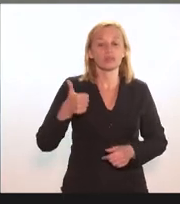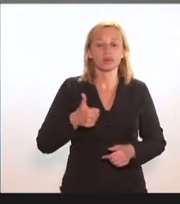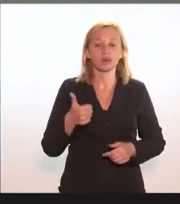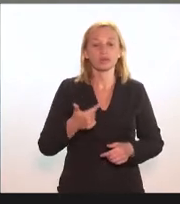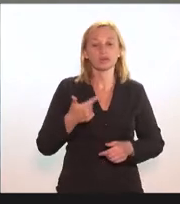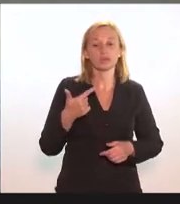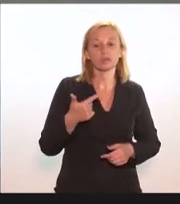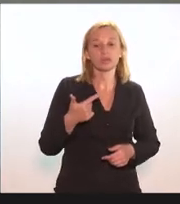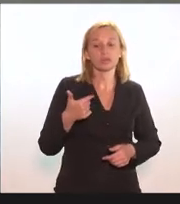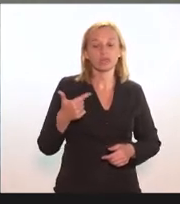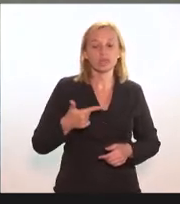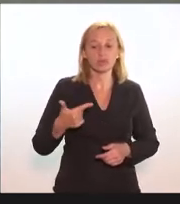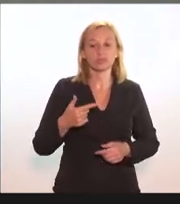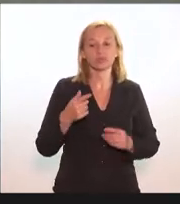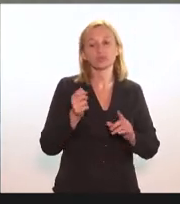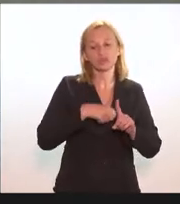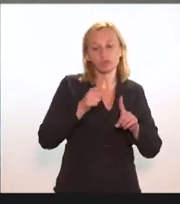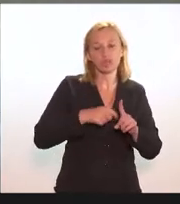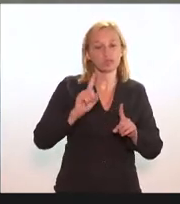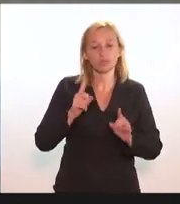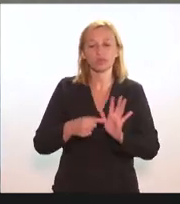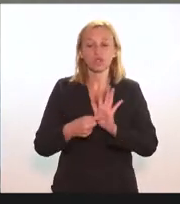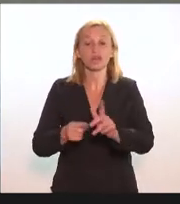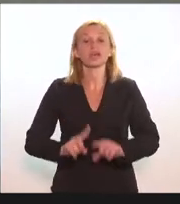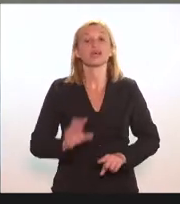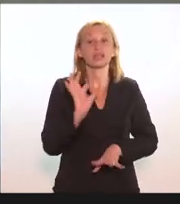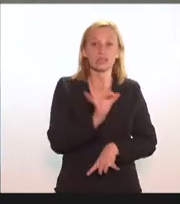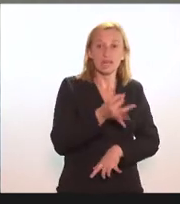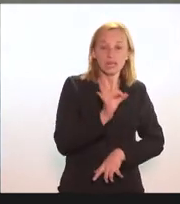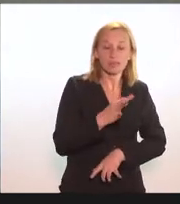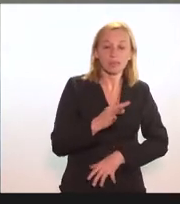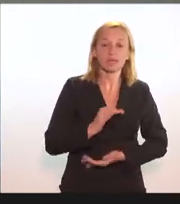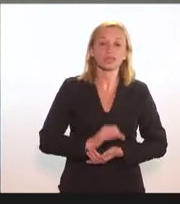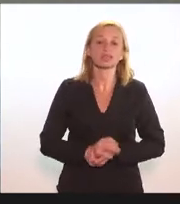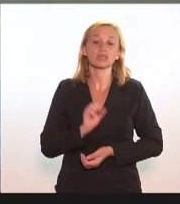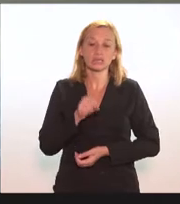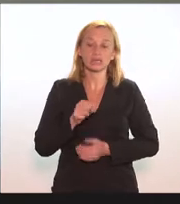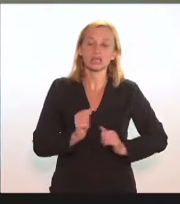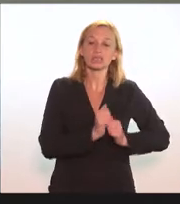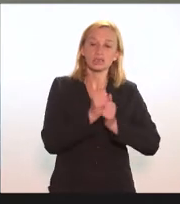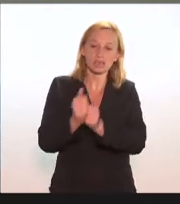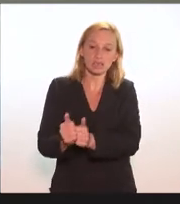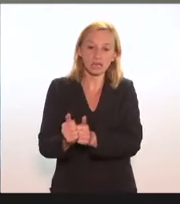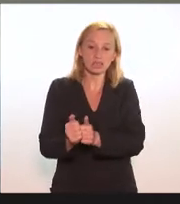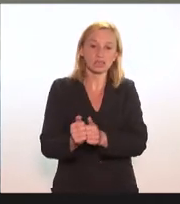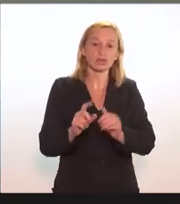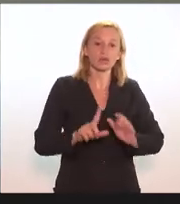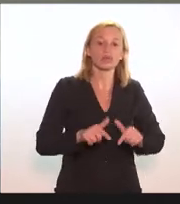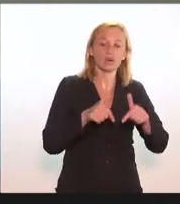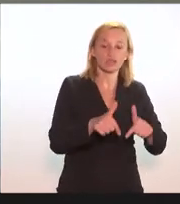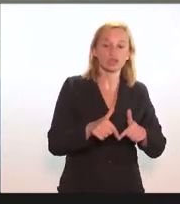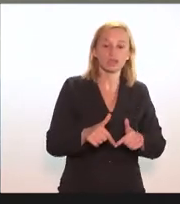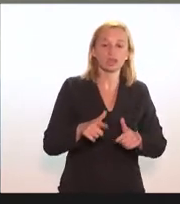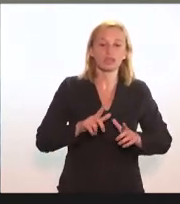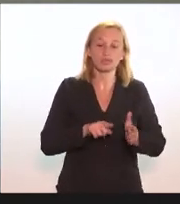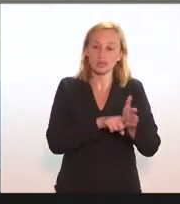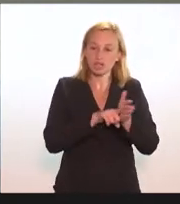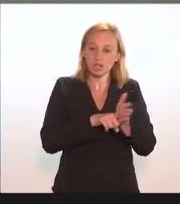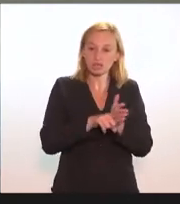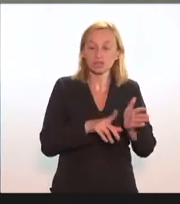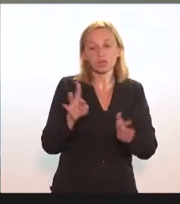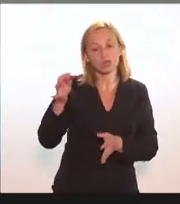não terem demonstrado isso. E, evidentemente, a gente deve, sim, seguir com as ações de fiscalização de